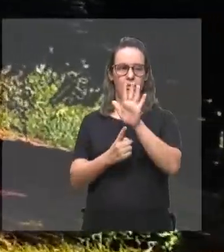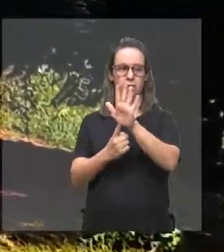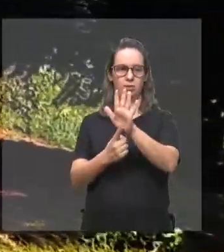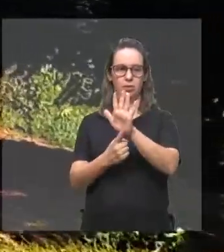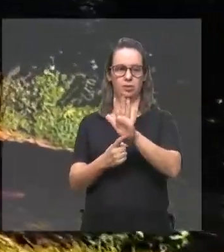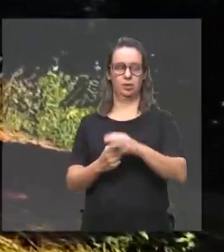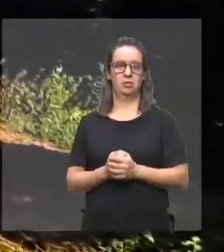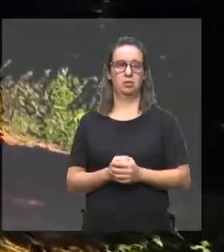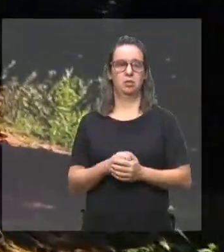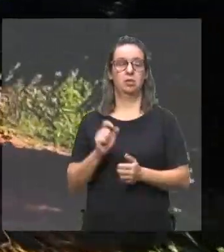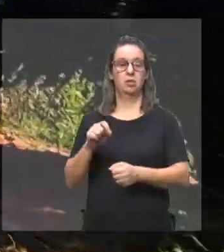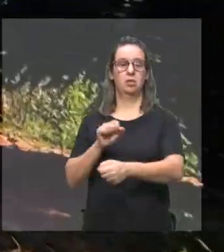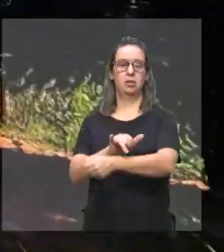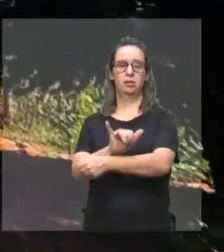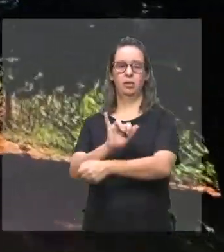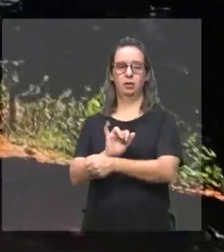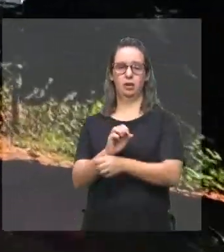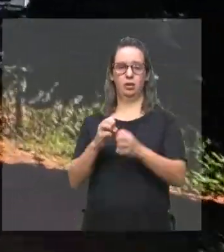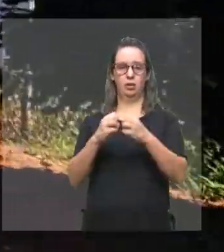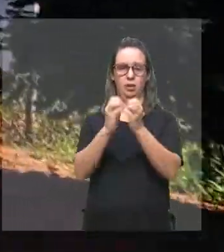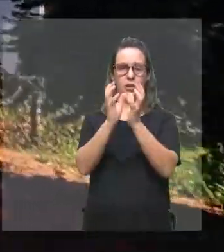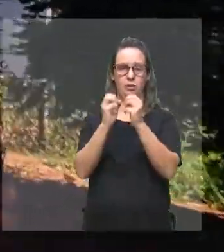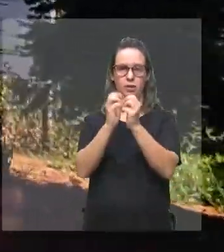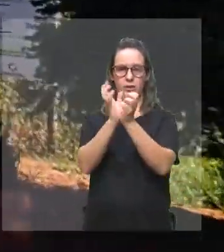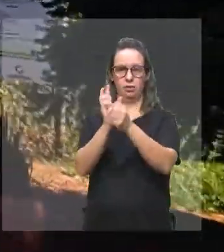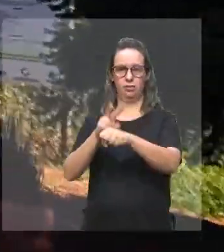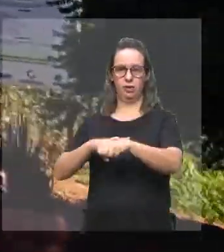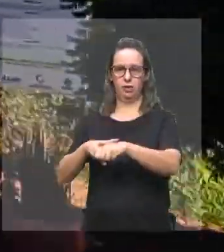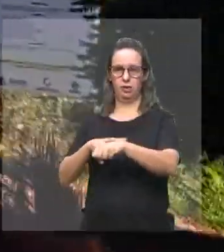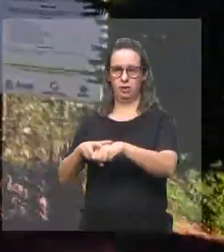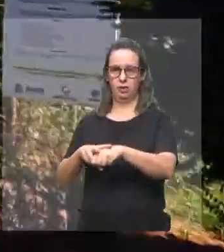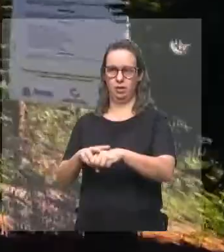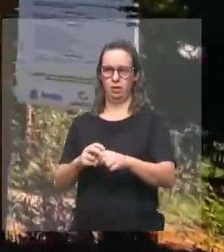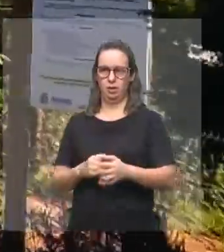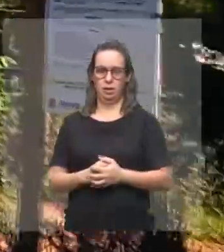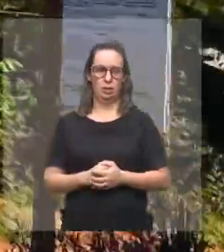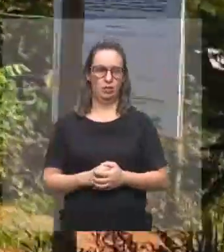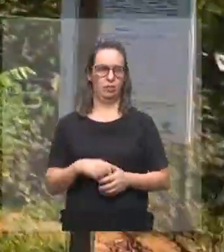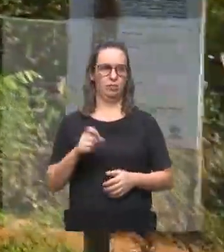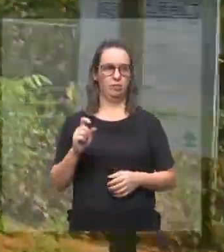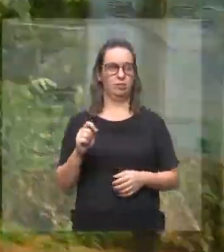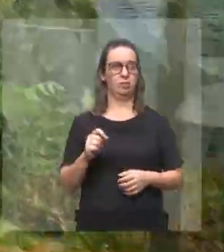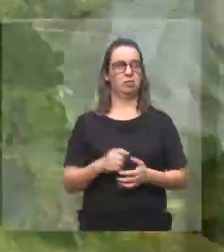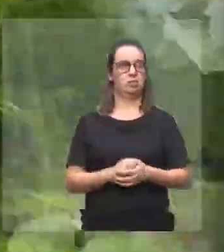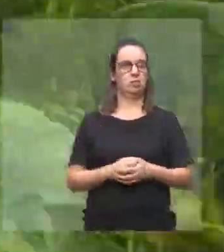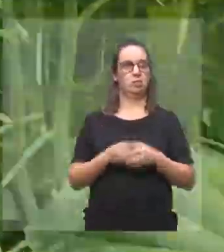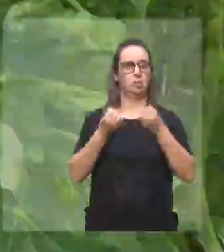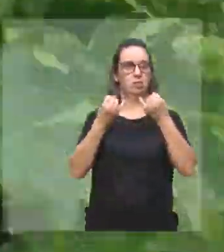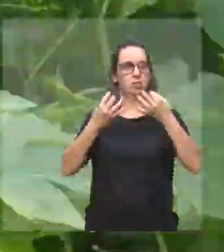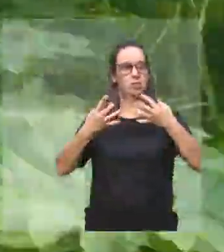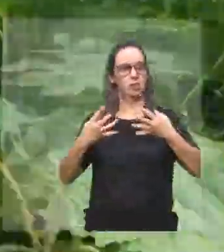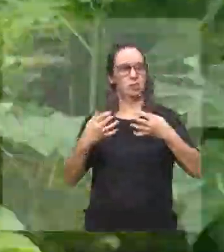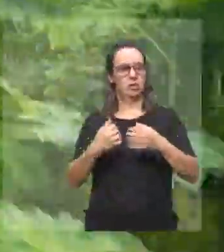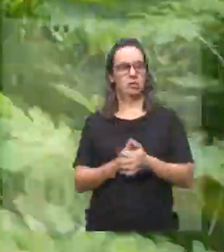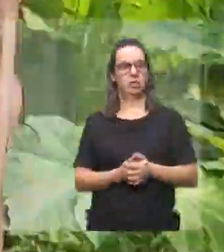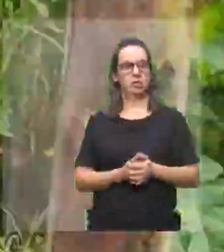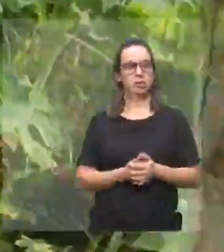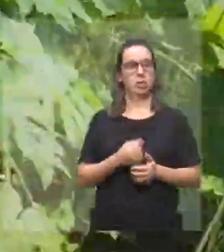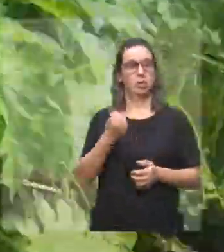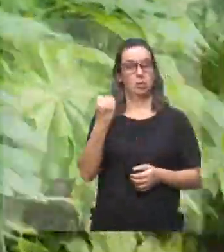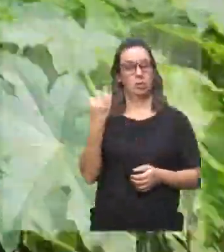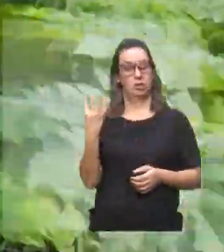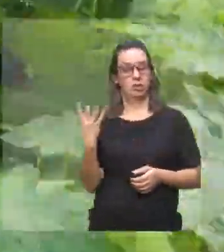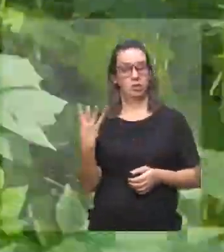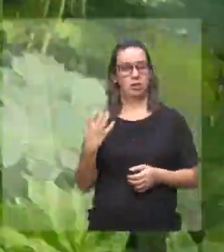voltar a funcionar? Quantas famílias foram beneficiadas com essa horta? Quantas pessoas trabalharam nessa horta?